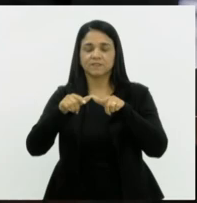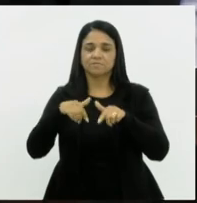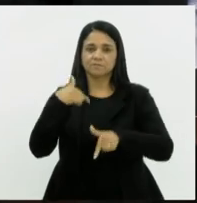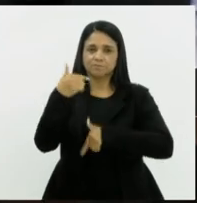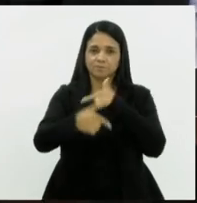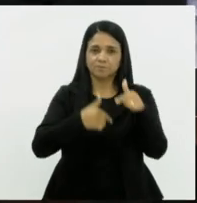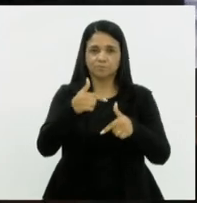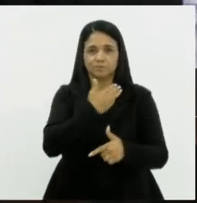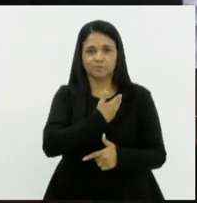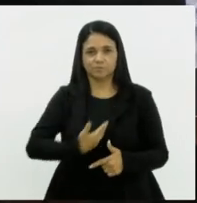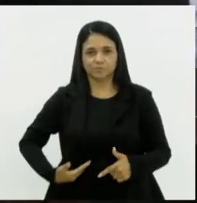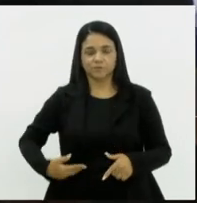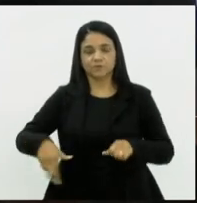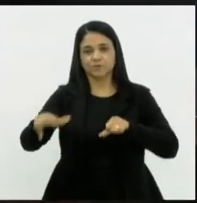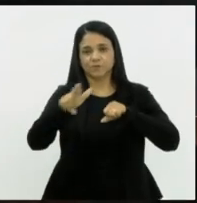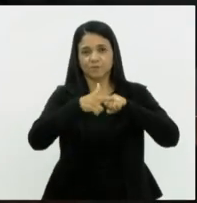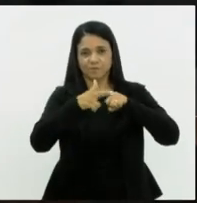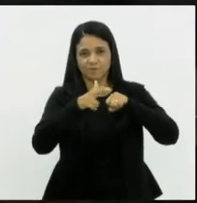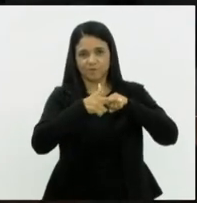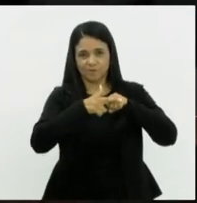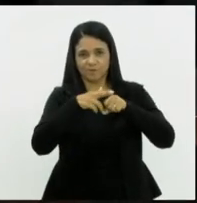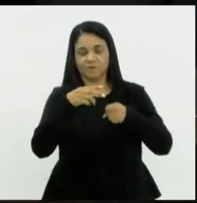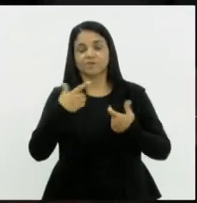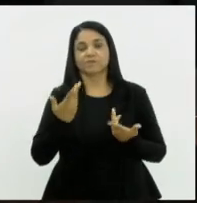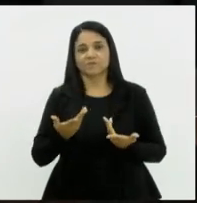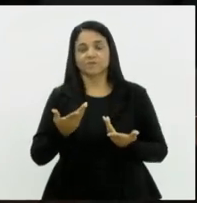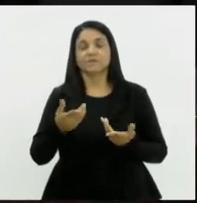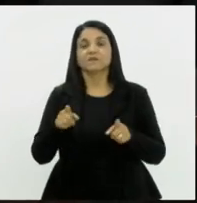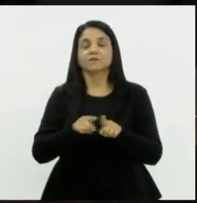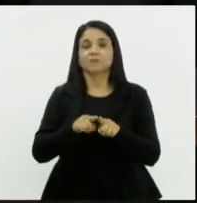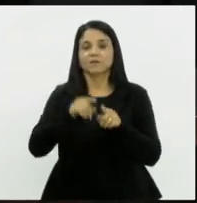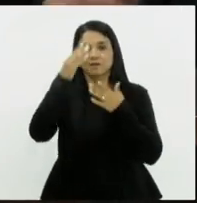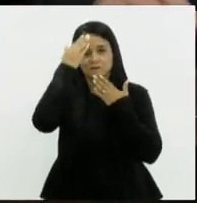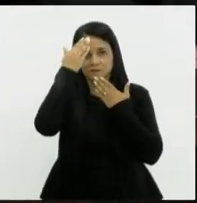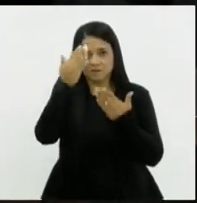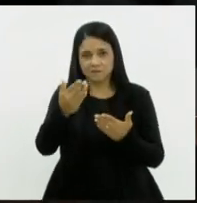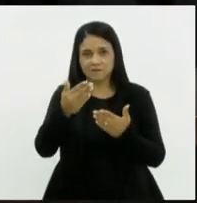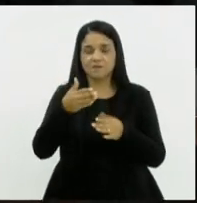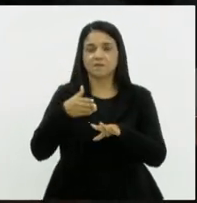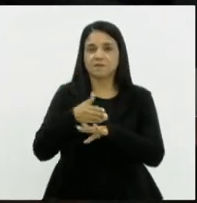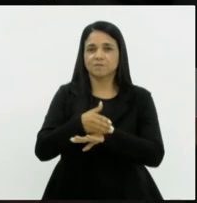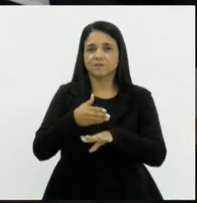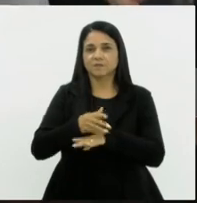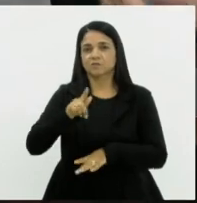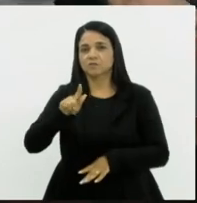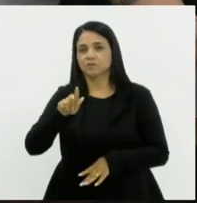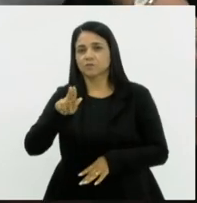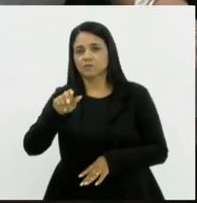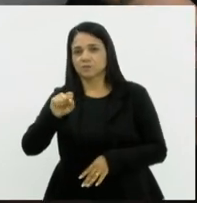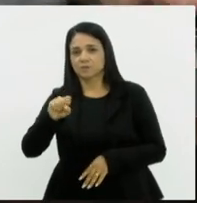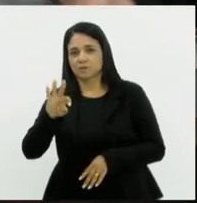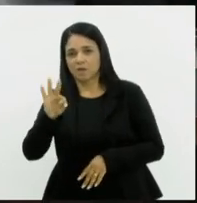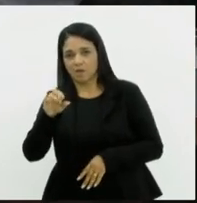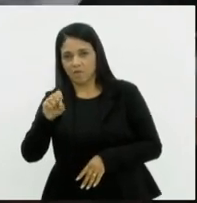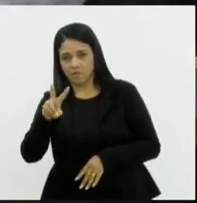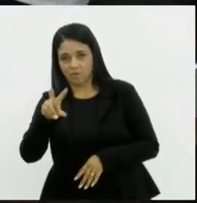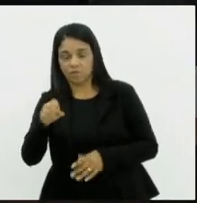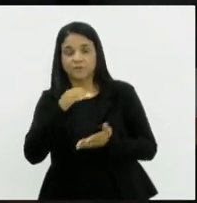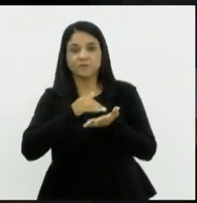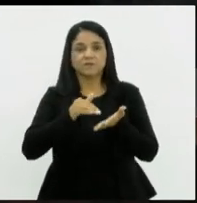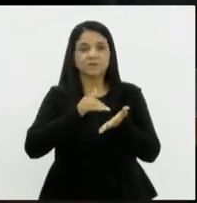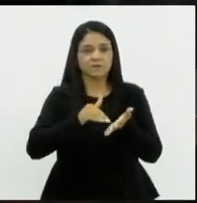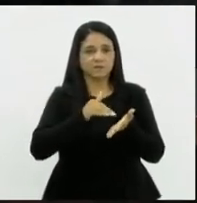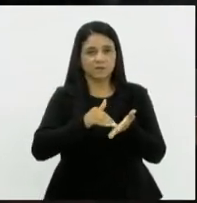e Serviços Públicos de Belfor Roxo. Quero agradecer também aqui a presença do Gustavo Simas, secretário